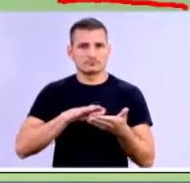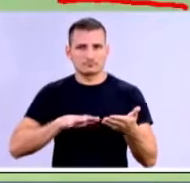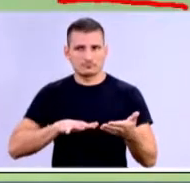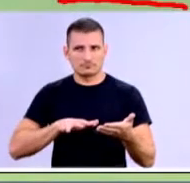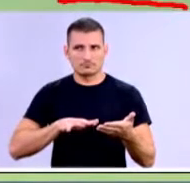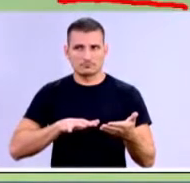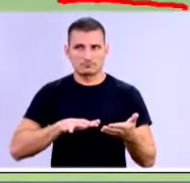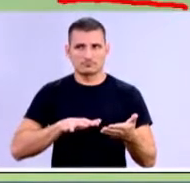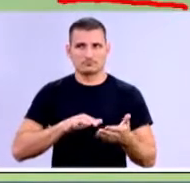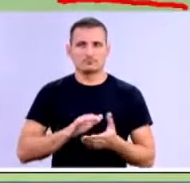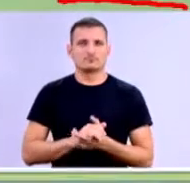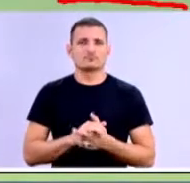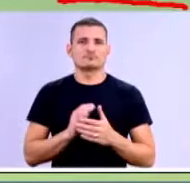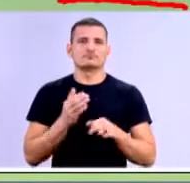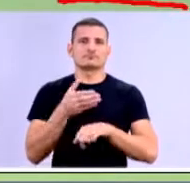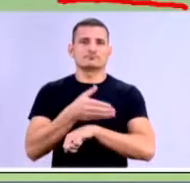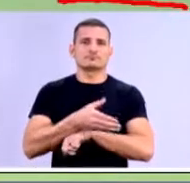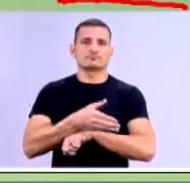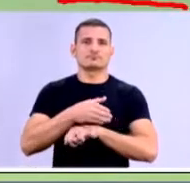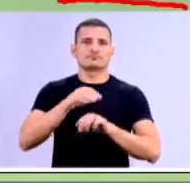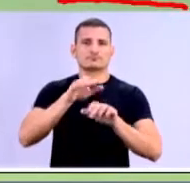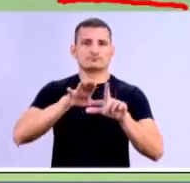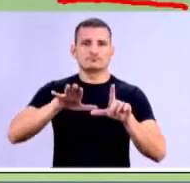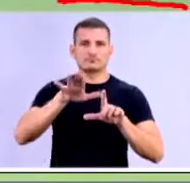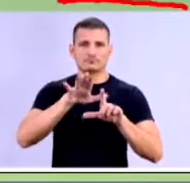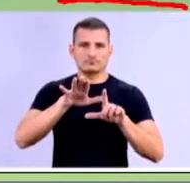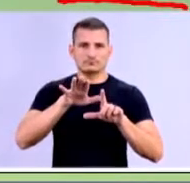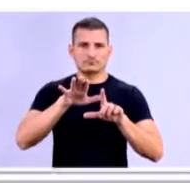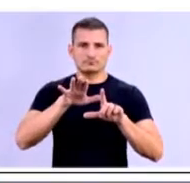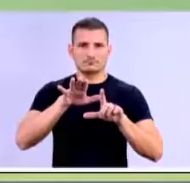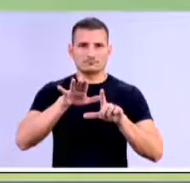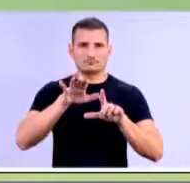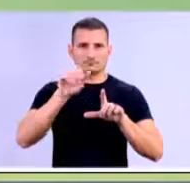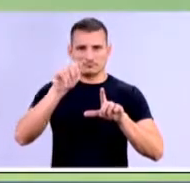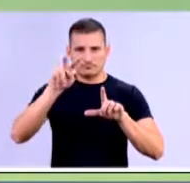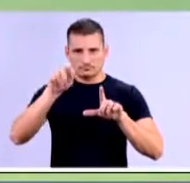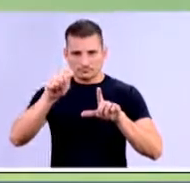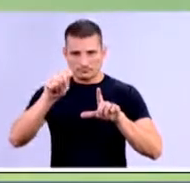e acessar o nosso ambiente virtual.